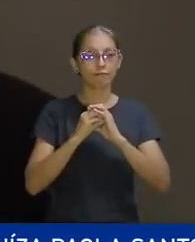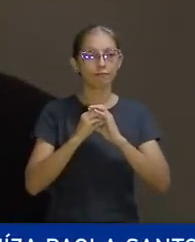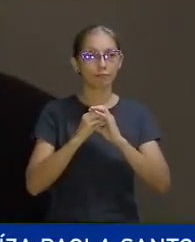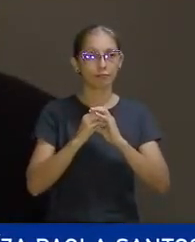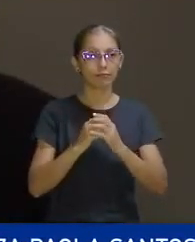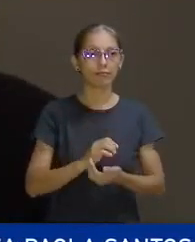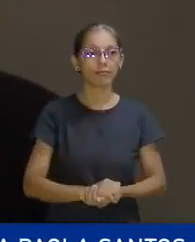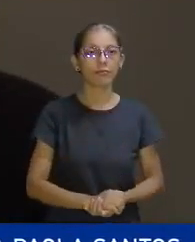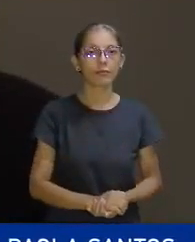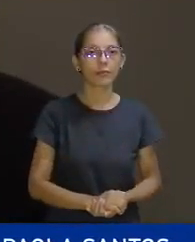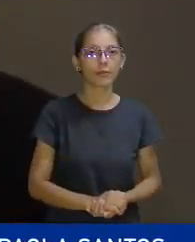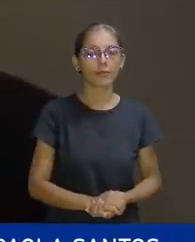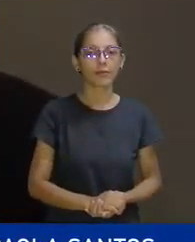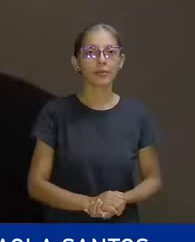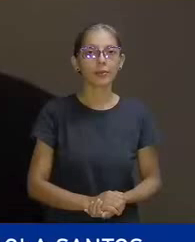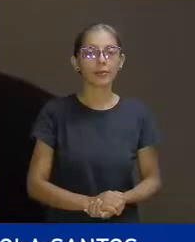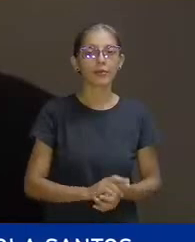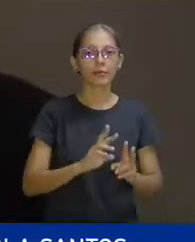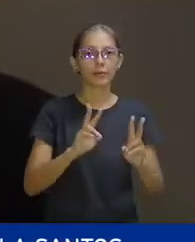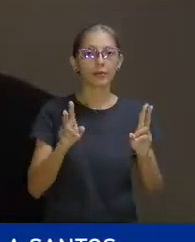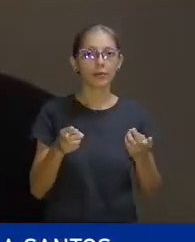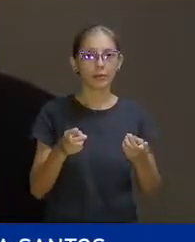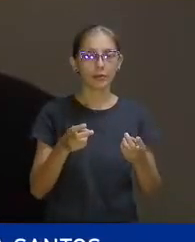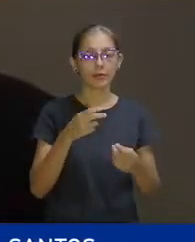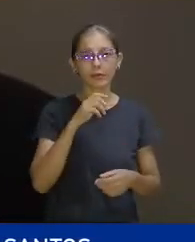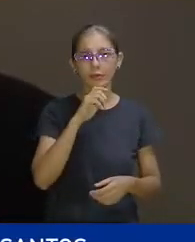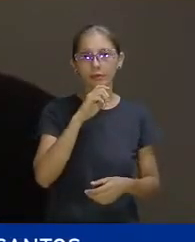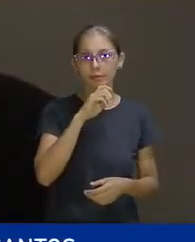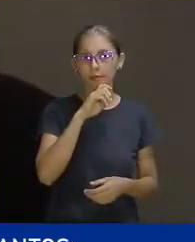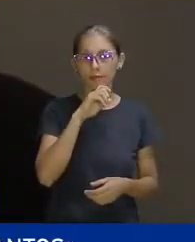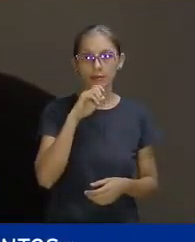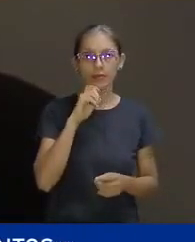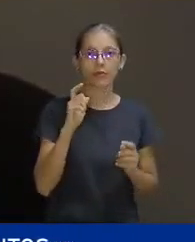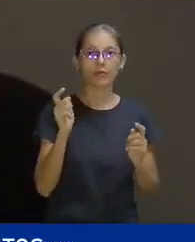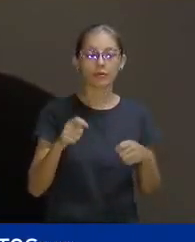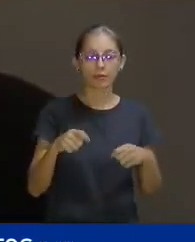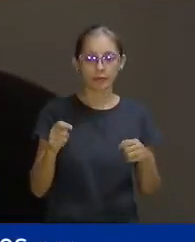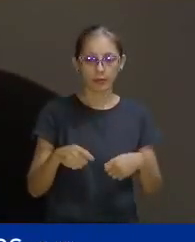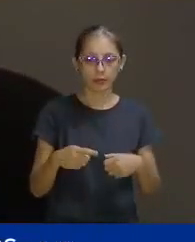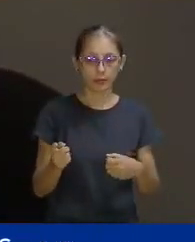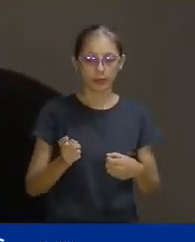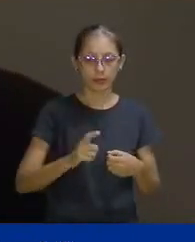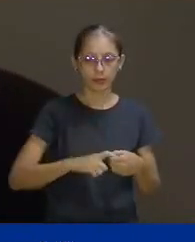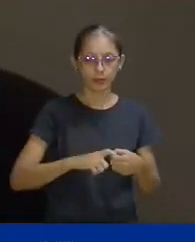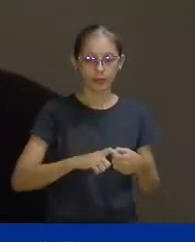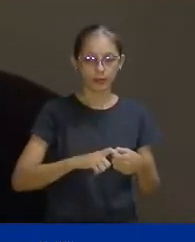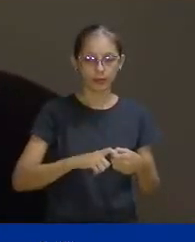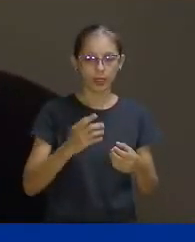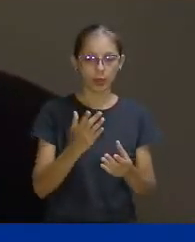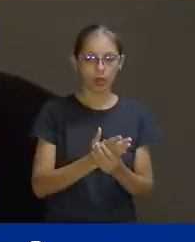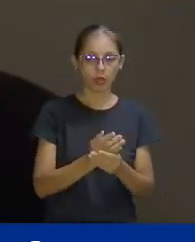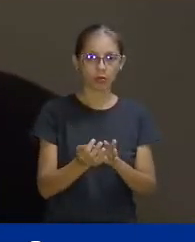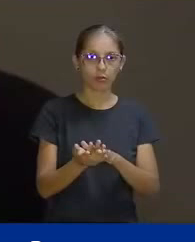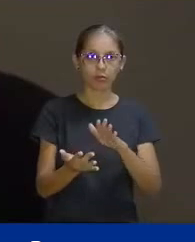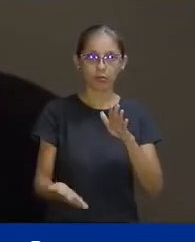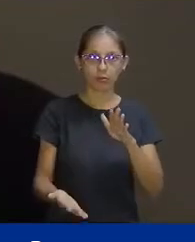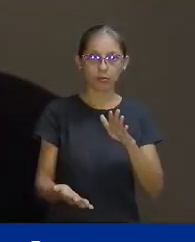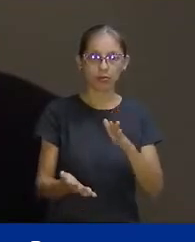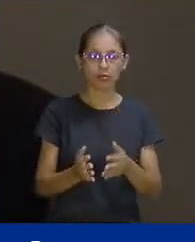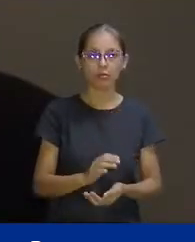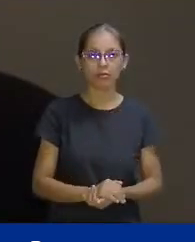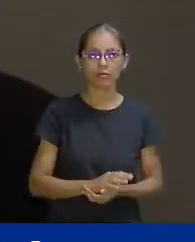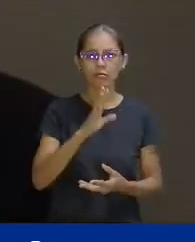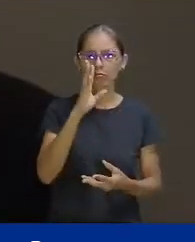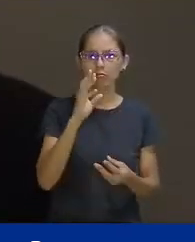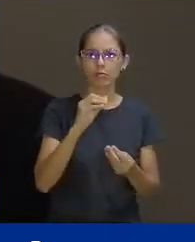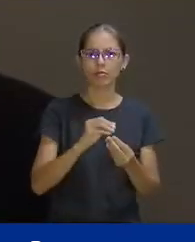recurso especial para, abro aspas, determinar o retorno dos autos ao TRE-Amapá, a fim de que, mantidas as